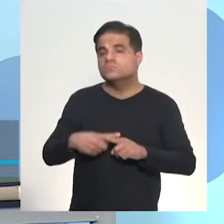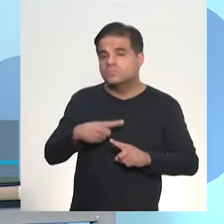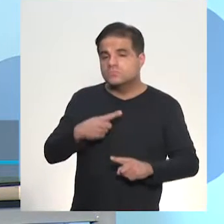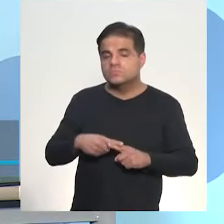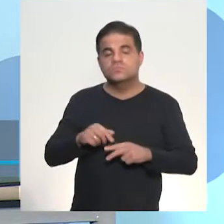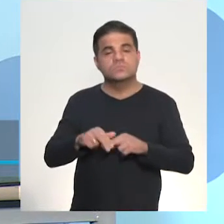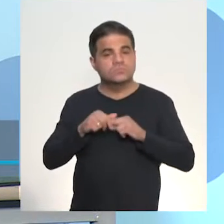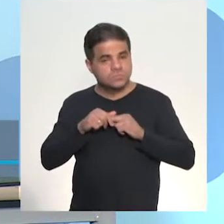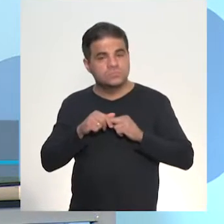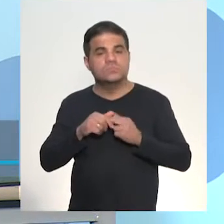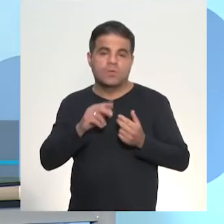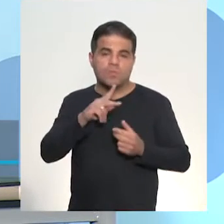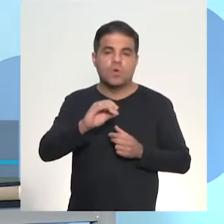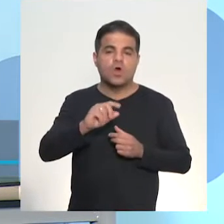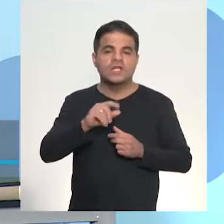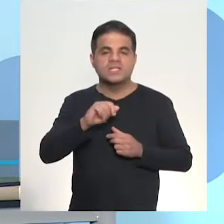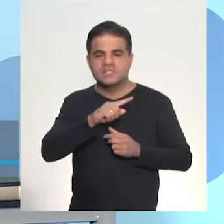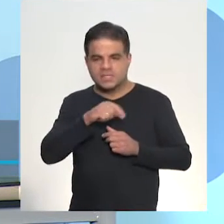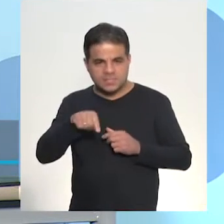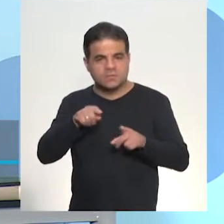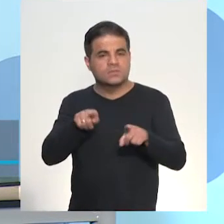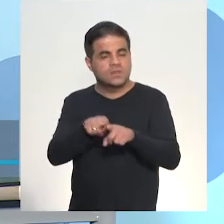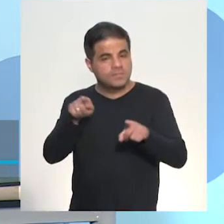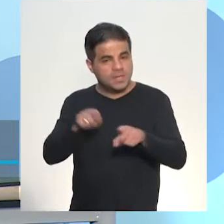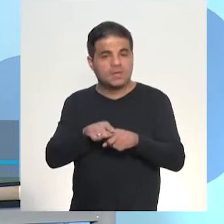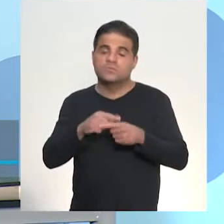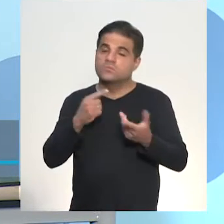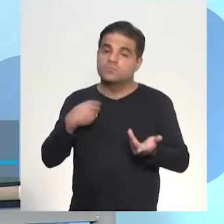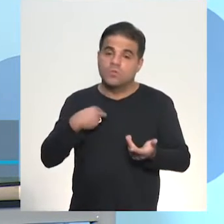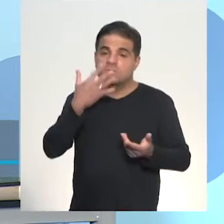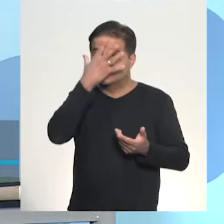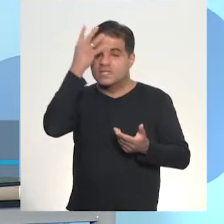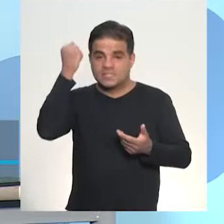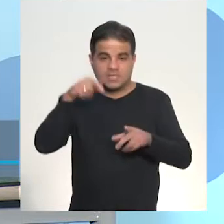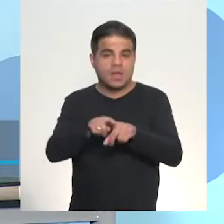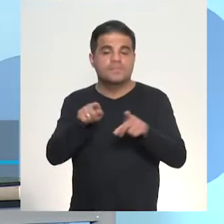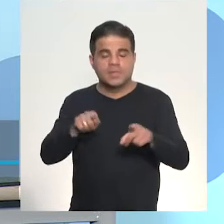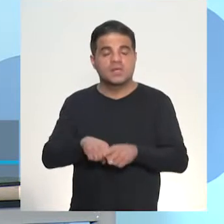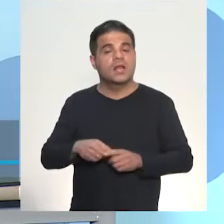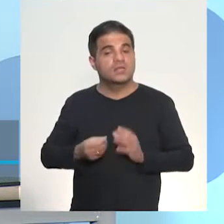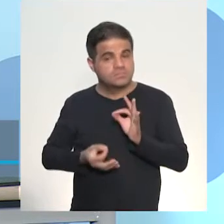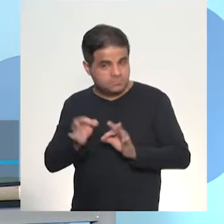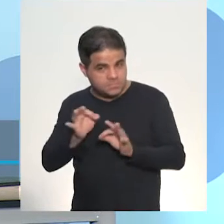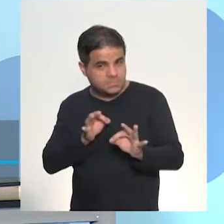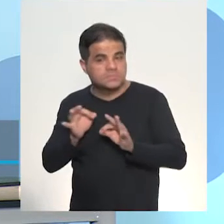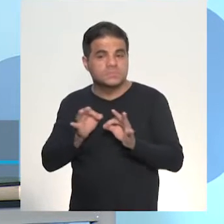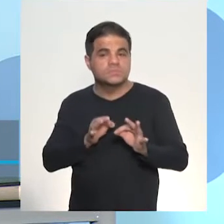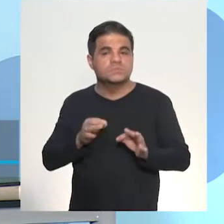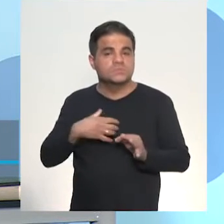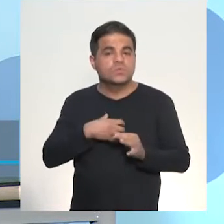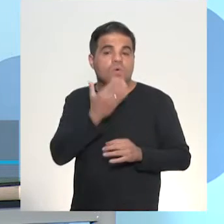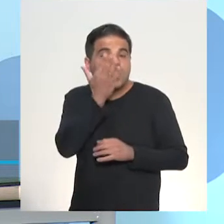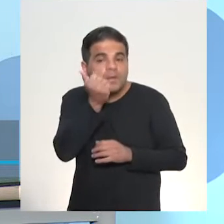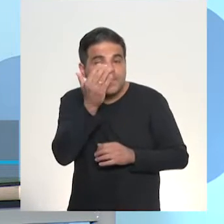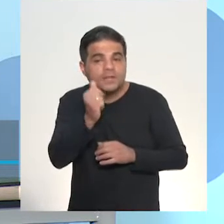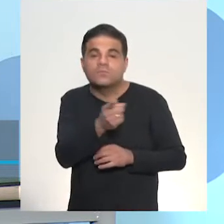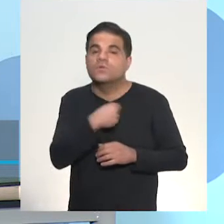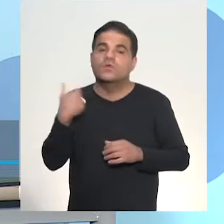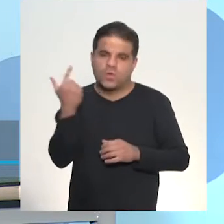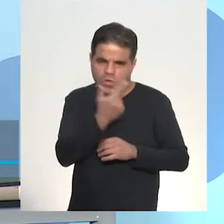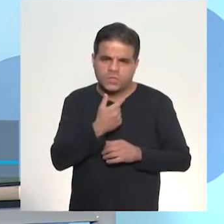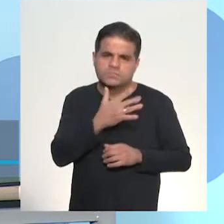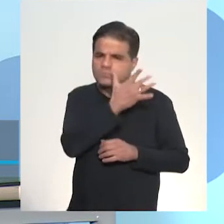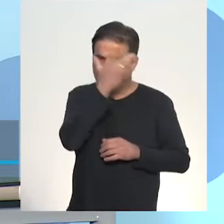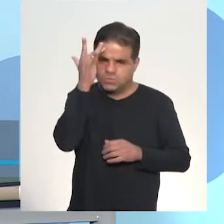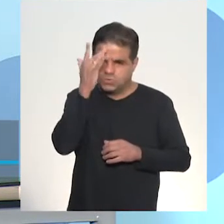da polinização. Elas são importantes também, a gente não pode esquecer que elas também produzem, né, um tipo de alimento para a gente, que muita